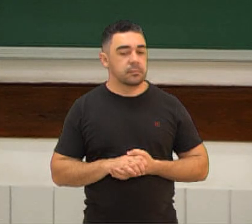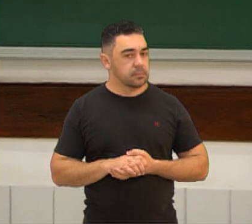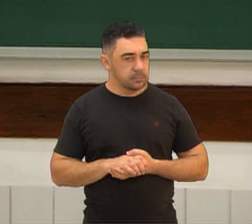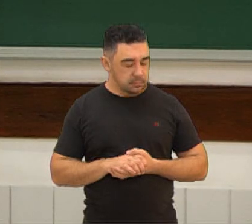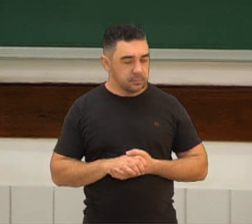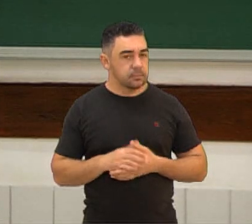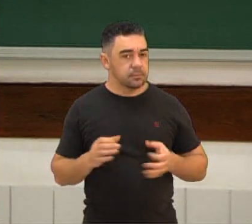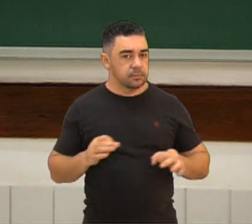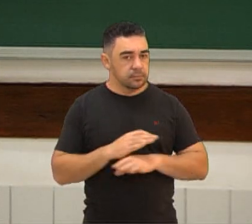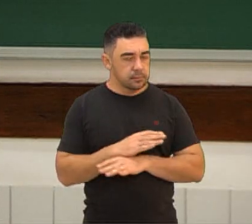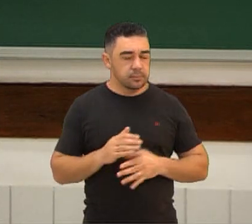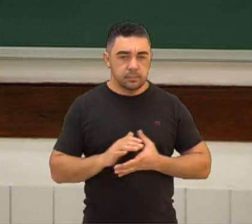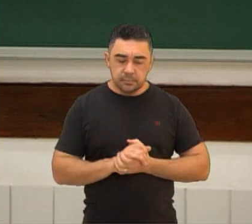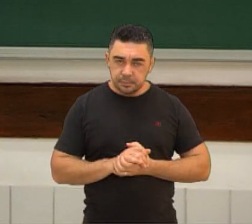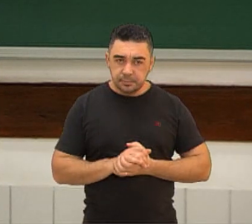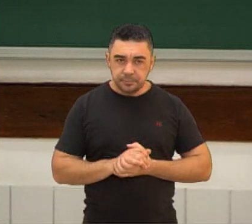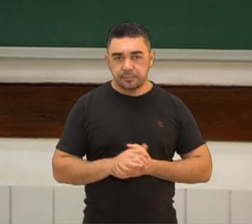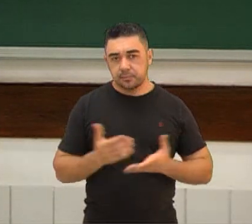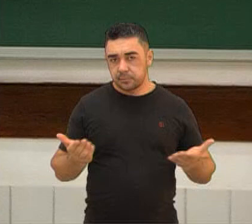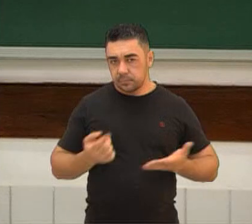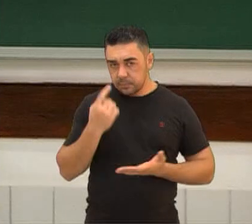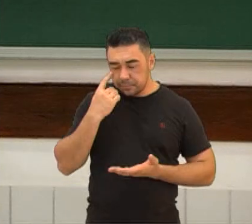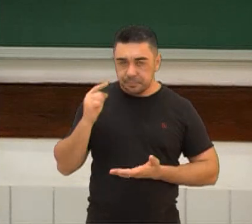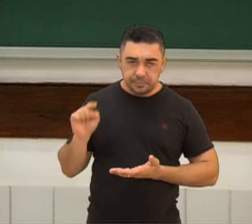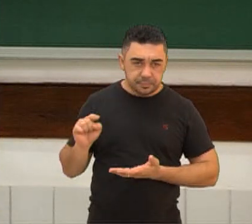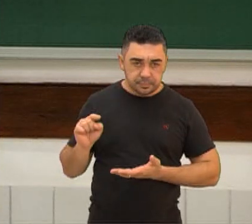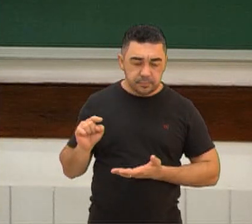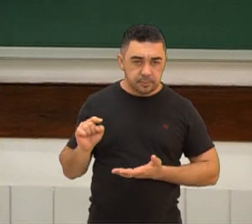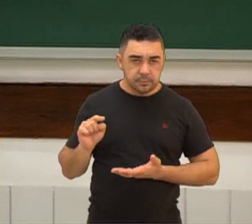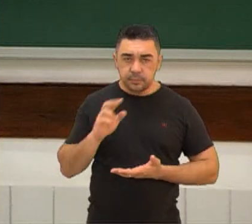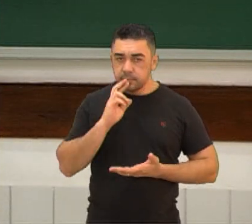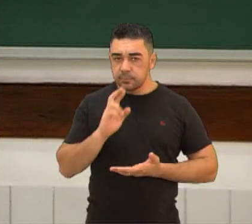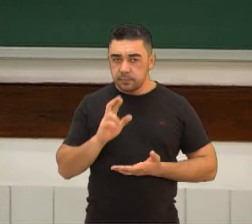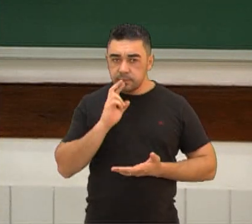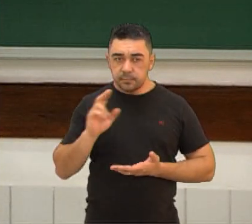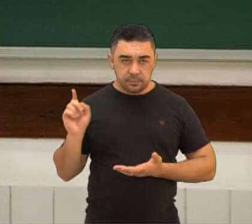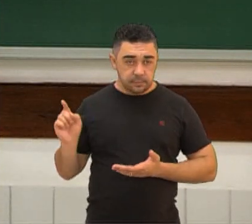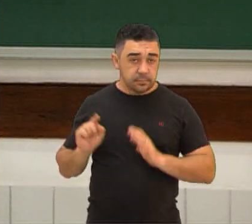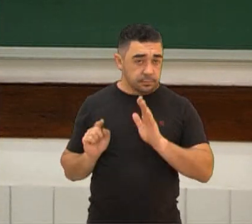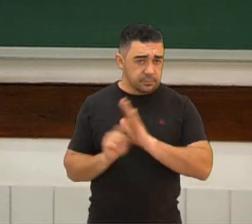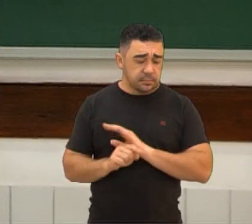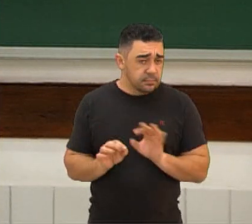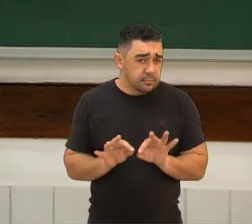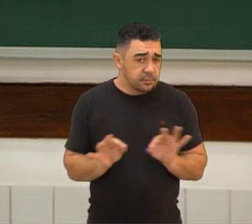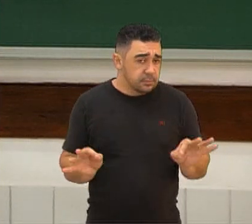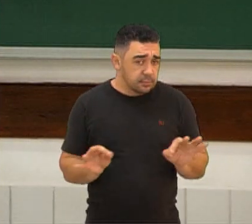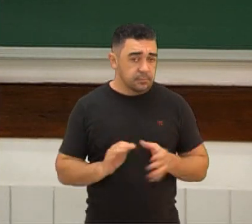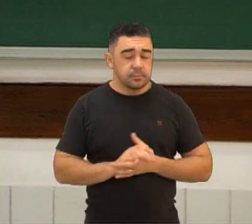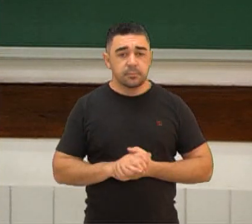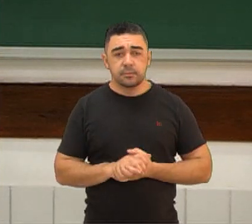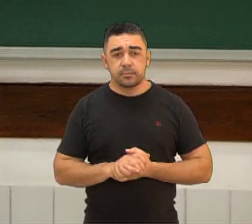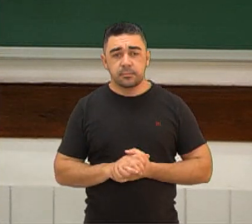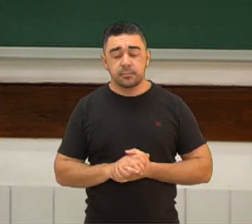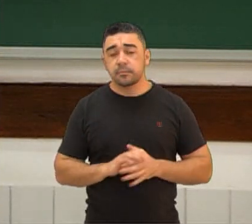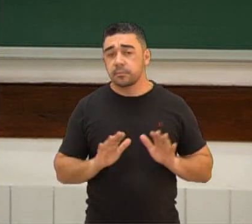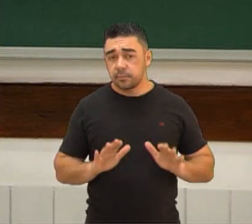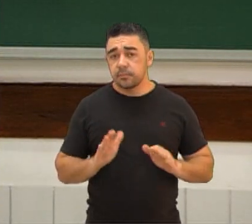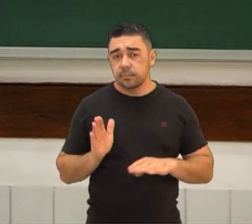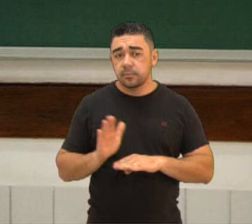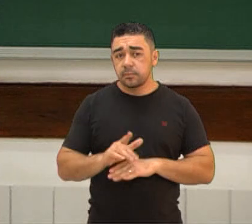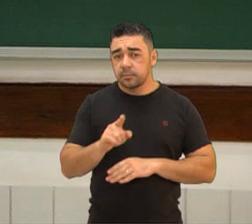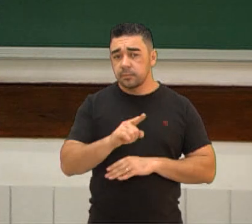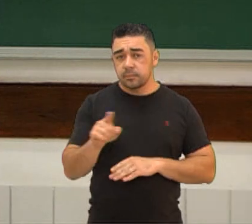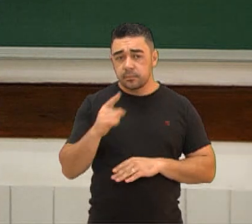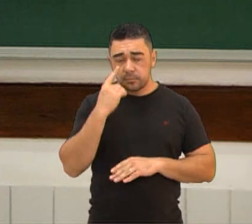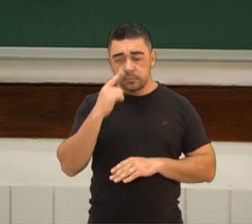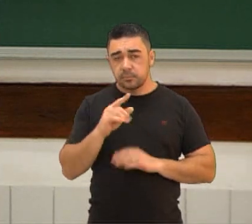Pronto, gente. Vamos ver agora, vamos responder essa questão. E é uma questão simples, mas que vai ajudar a gente a revisar